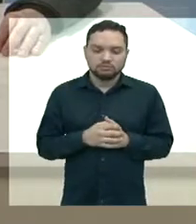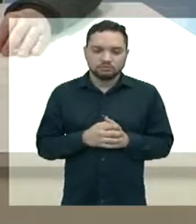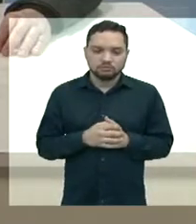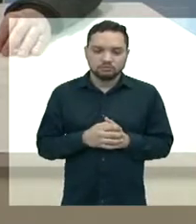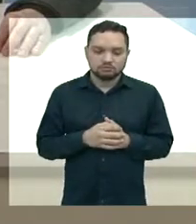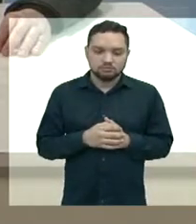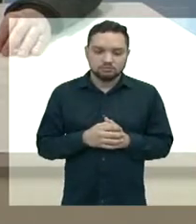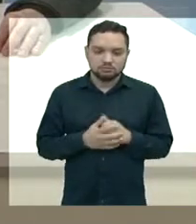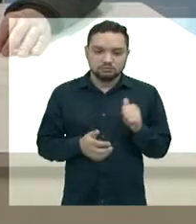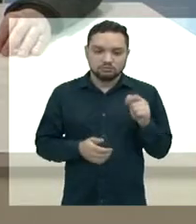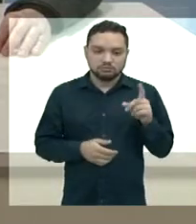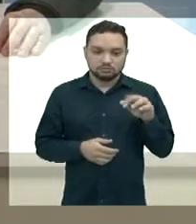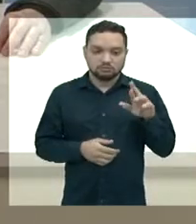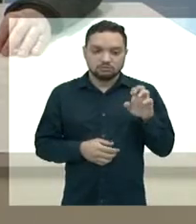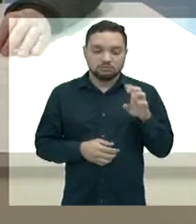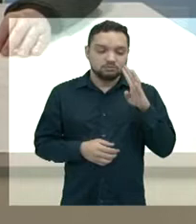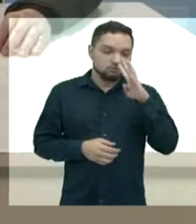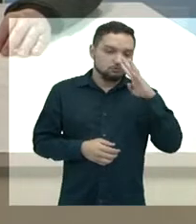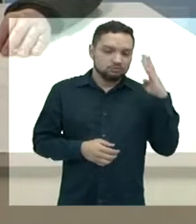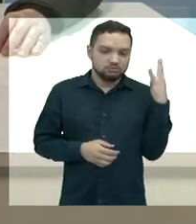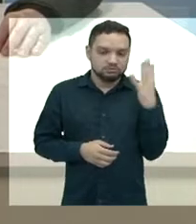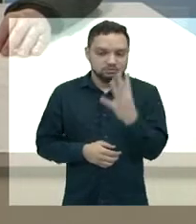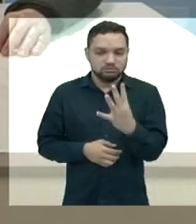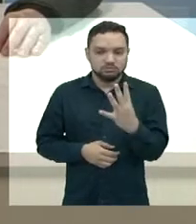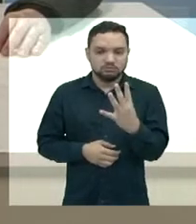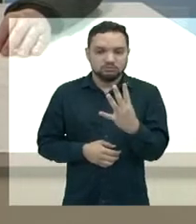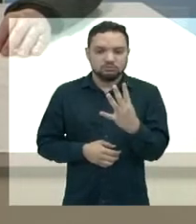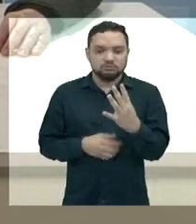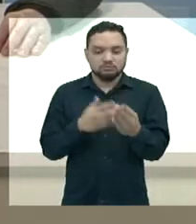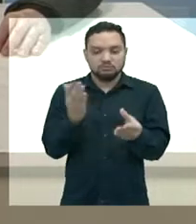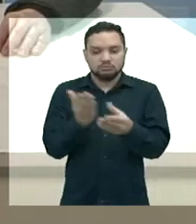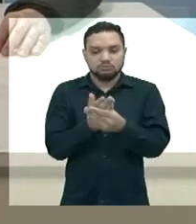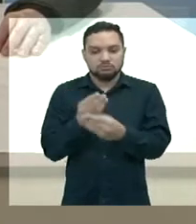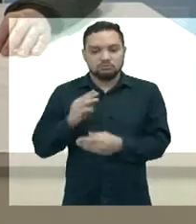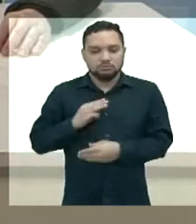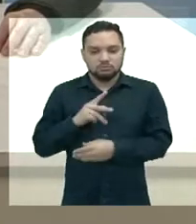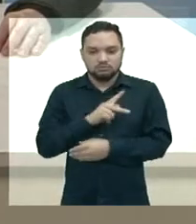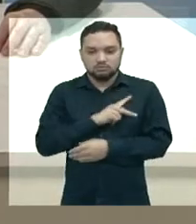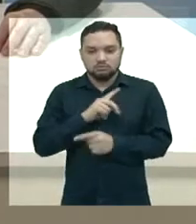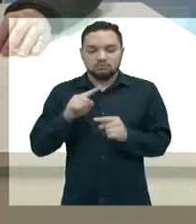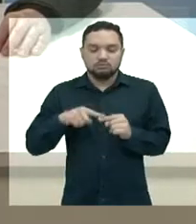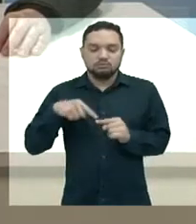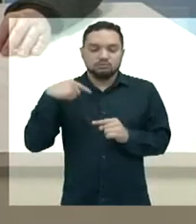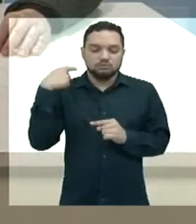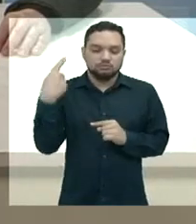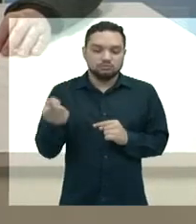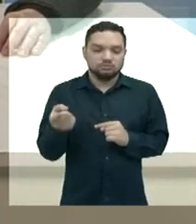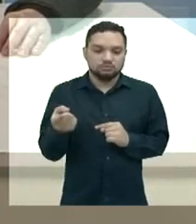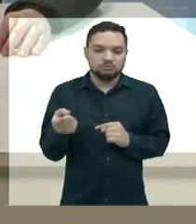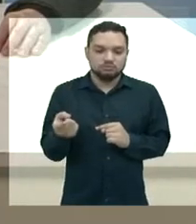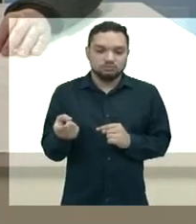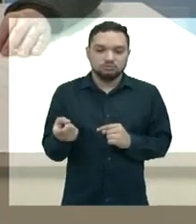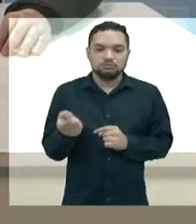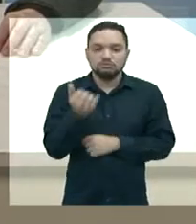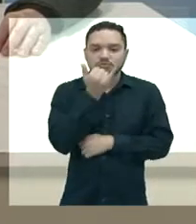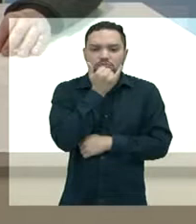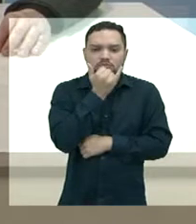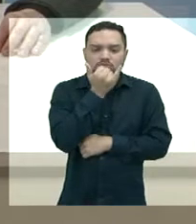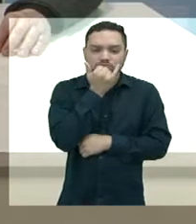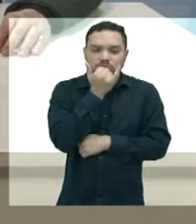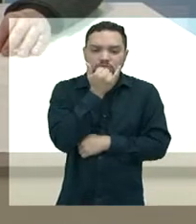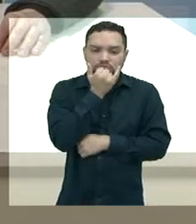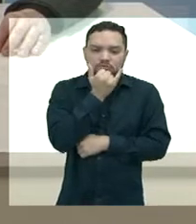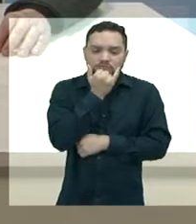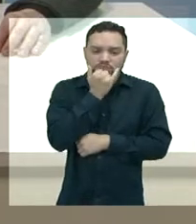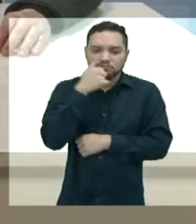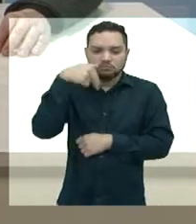André Fernandes fez uma acusação, formalizou junto ao Ministério Público, mas posteriormente pediu desculpas a